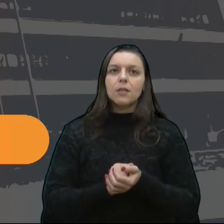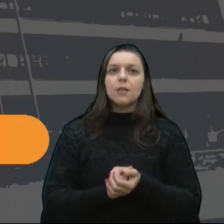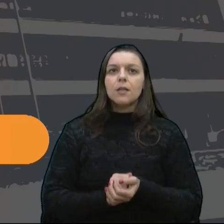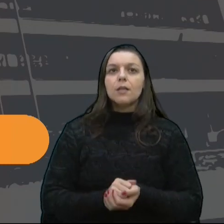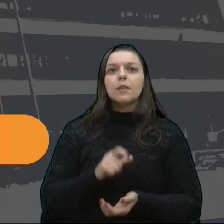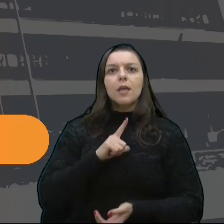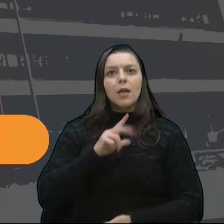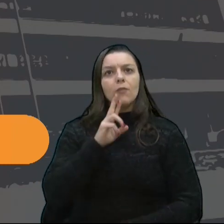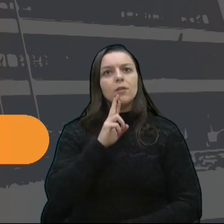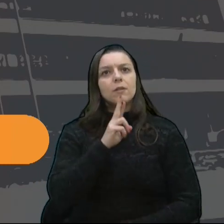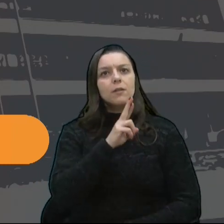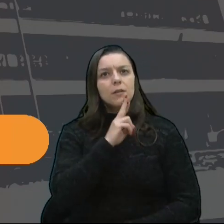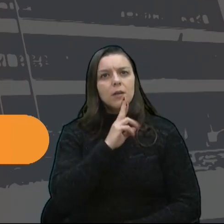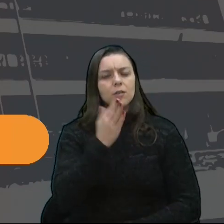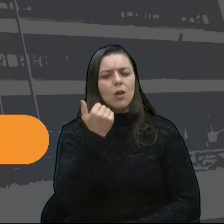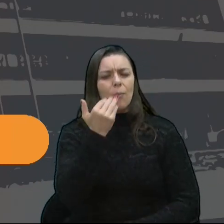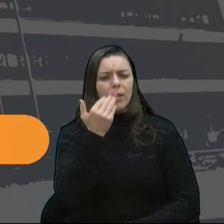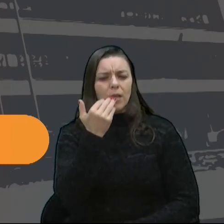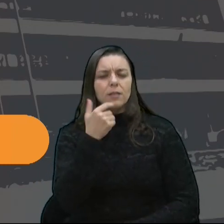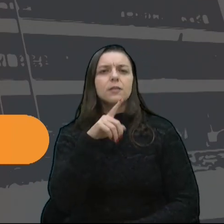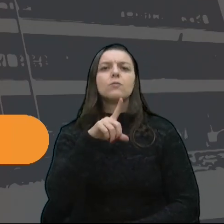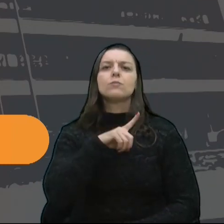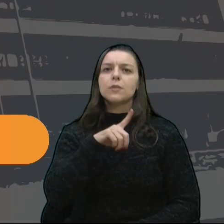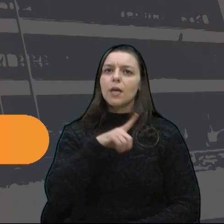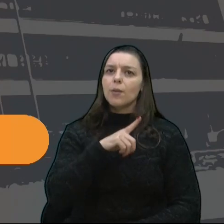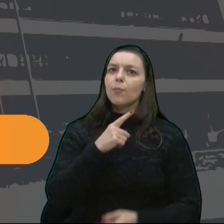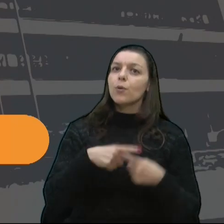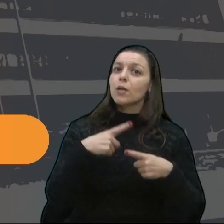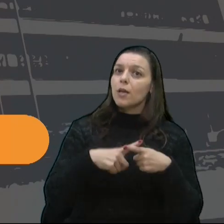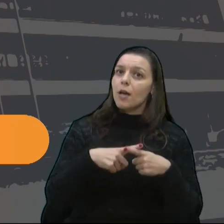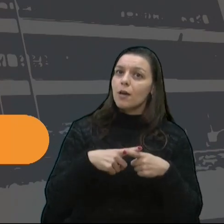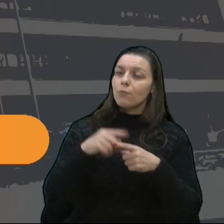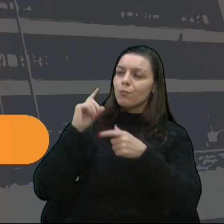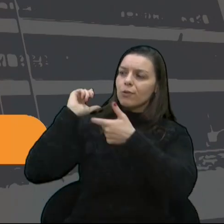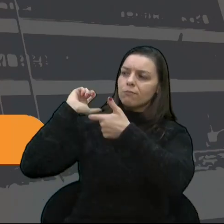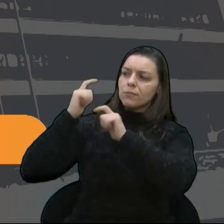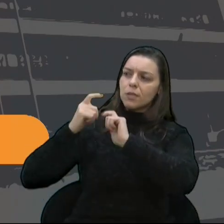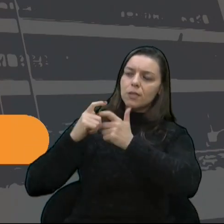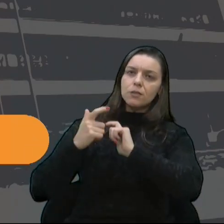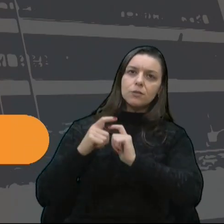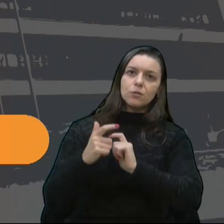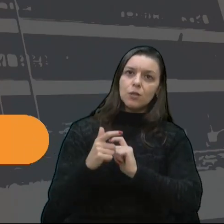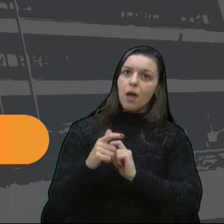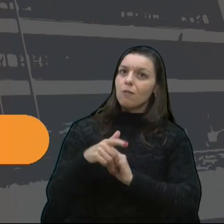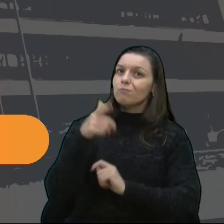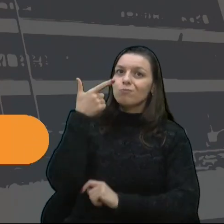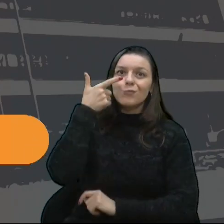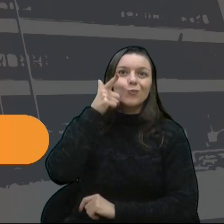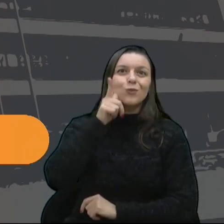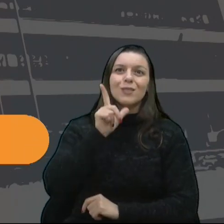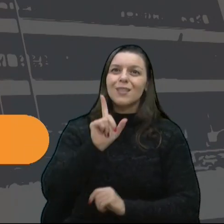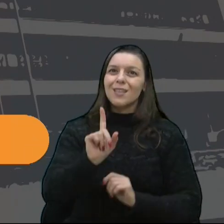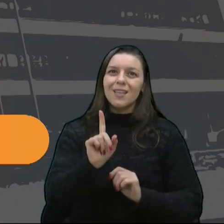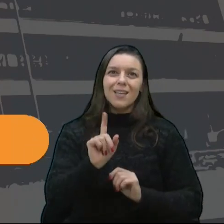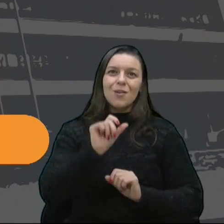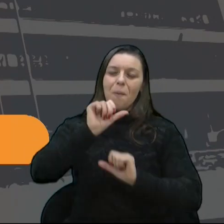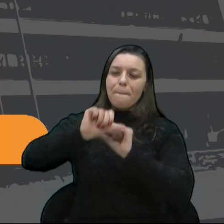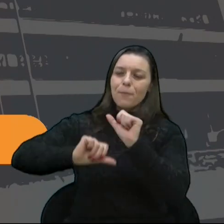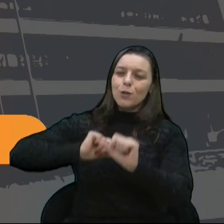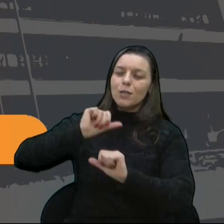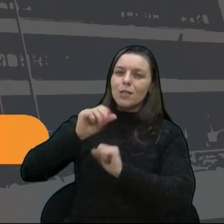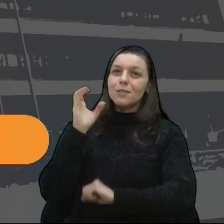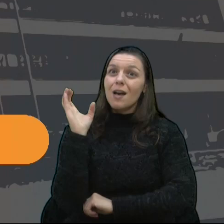bastante negócio de alimentação, tem muito a ver com isso. Porque os mais tradicionais não conseguiram fazer essa mudança tão